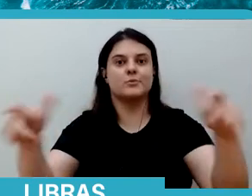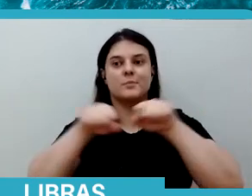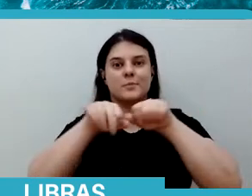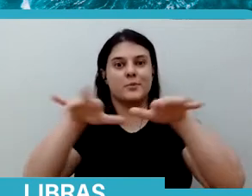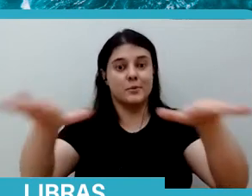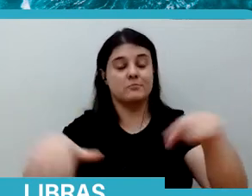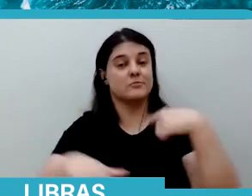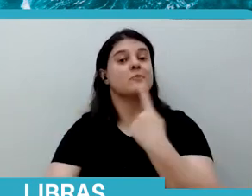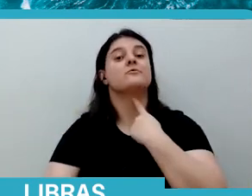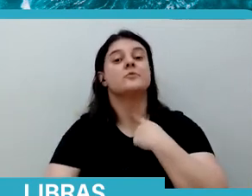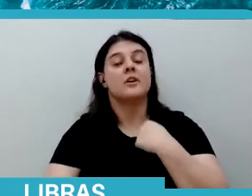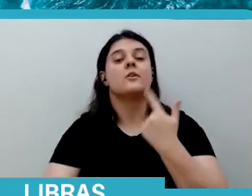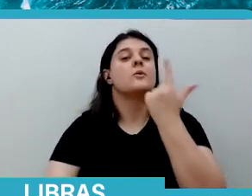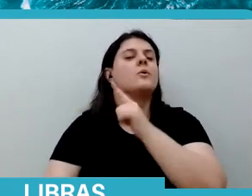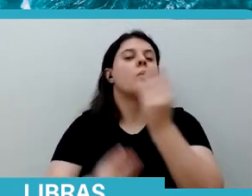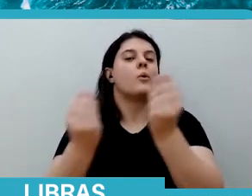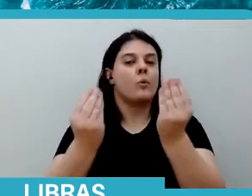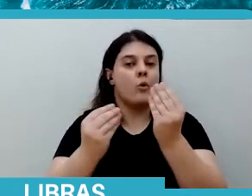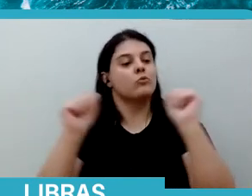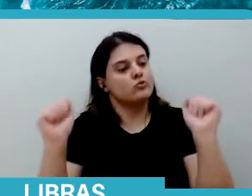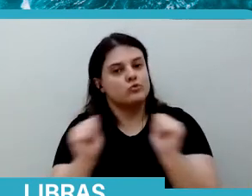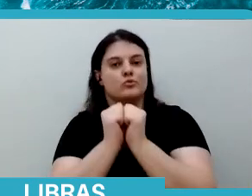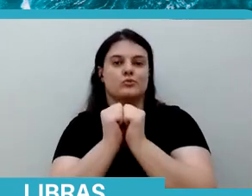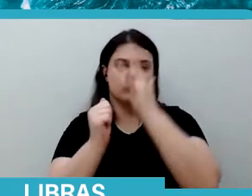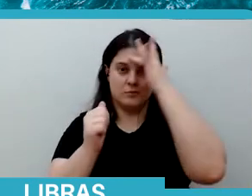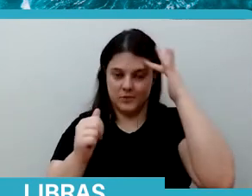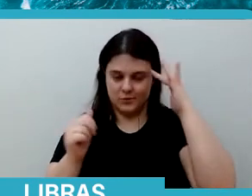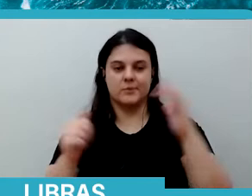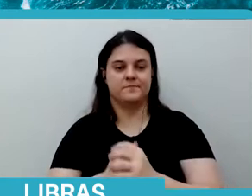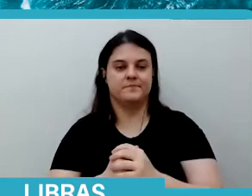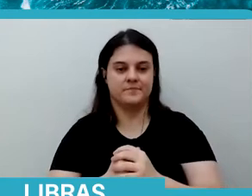a nossa vontade a gente só vai conseguir se a gente fizer isso juntos